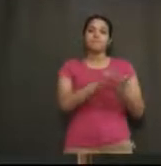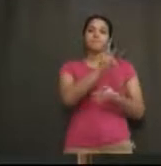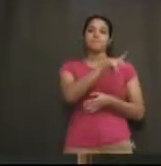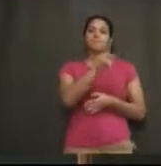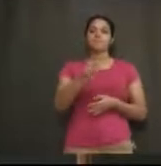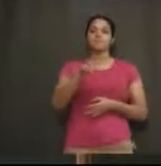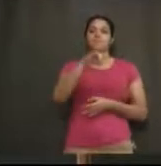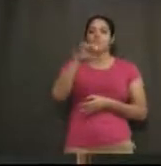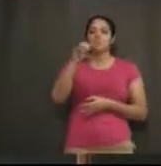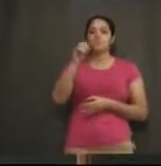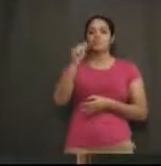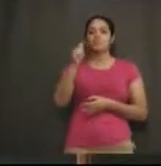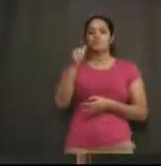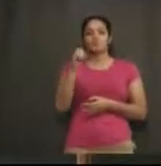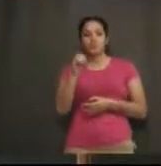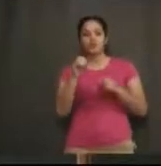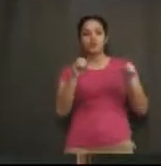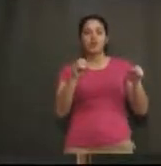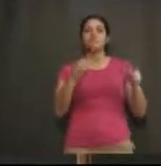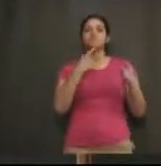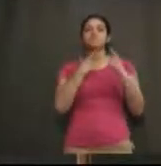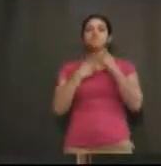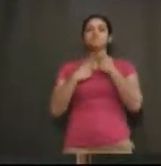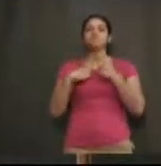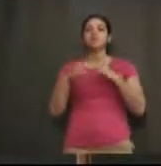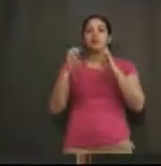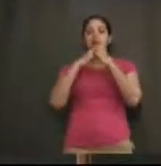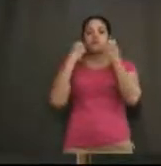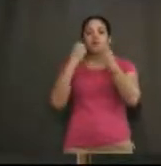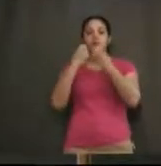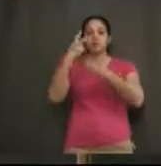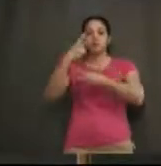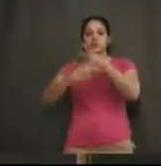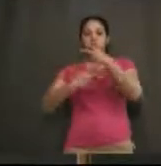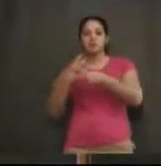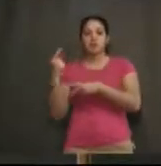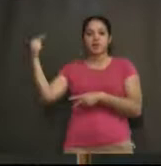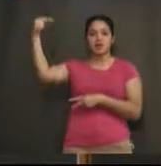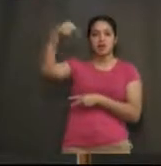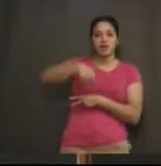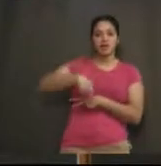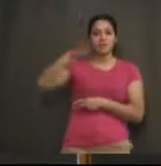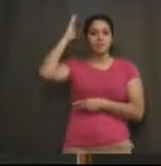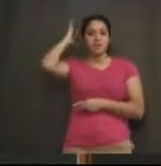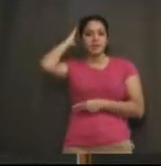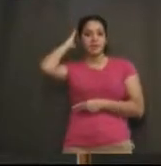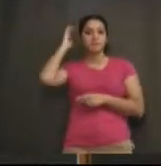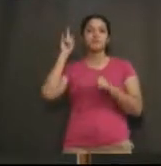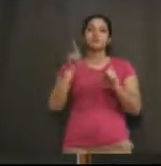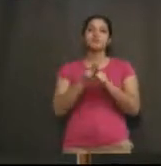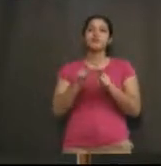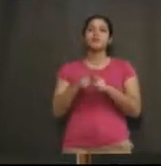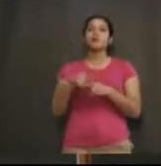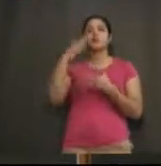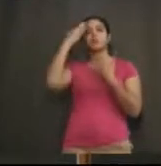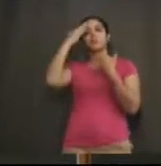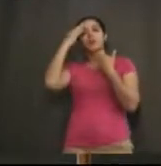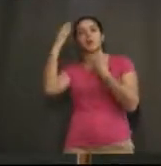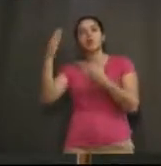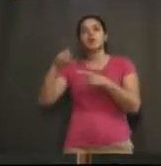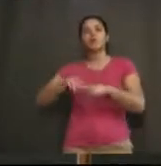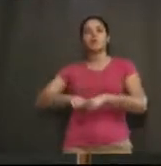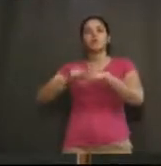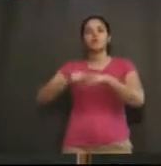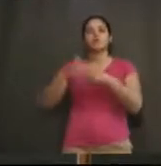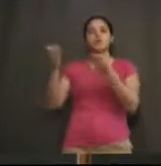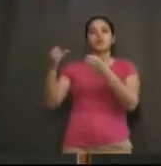Bienal de Matemática para Belém, e agradecer à SBM pela oportunidade e confiança para que este evento ocorresse este ano